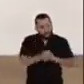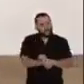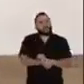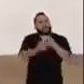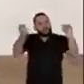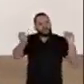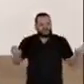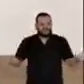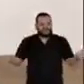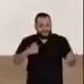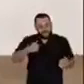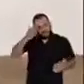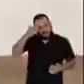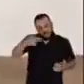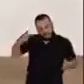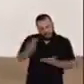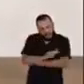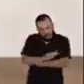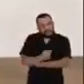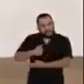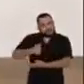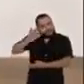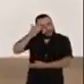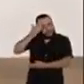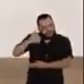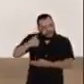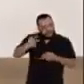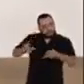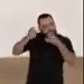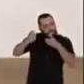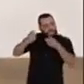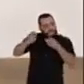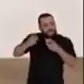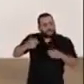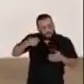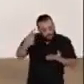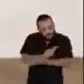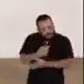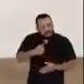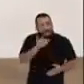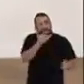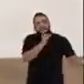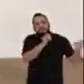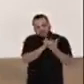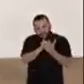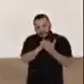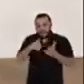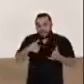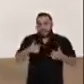você sabe que você fez alguma coisa errada e quando você percebe que alguém é capaz de lhe perdoará apesar de que você não